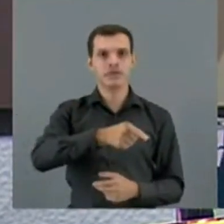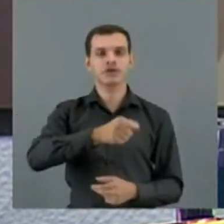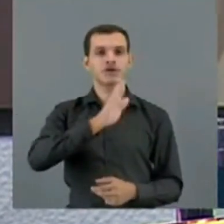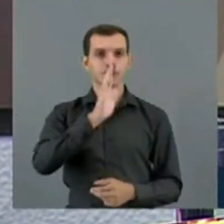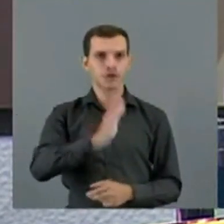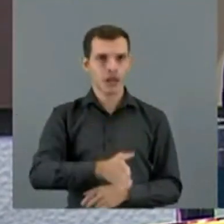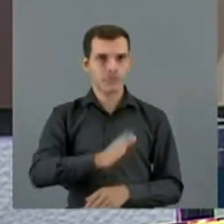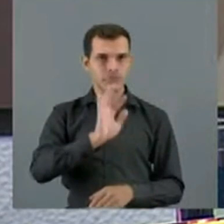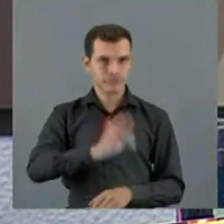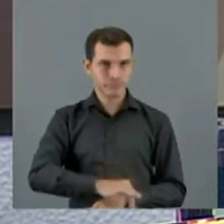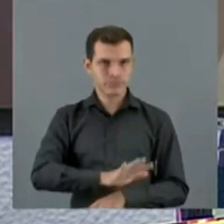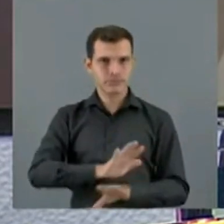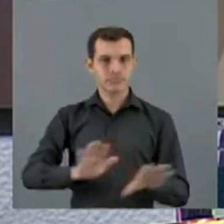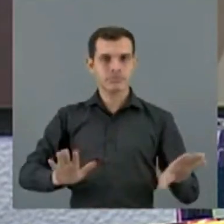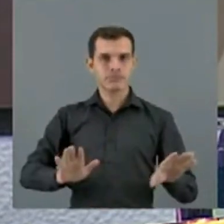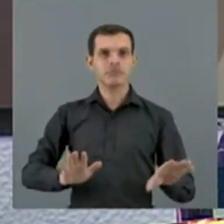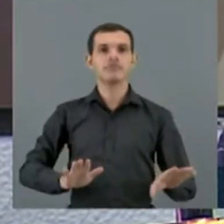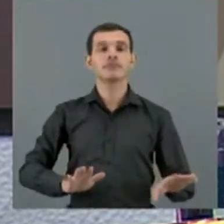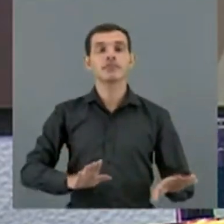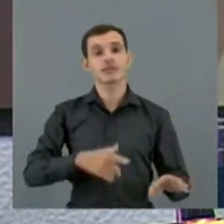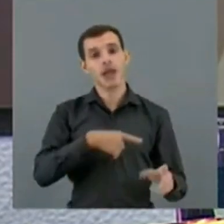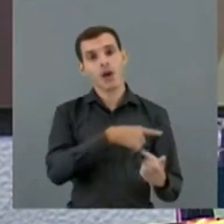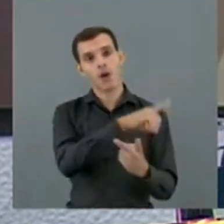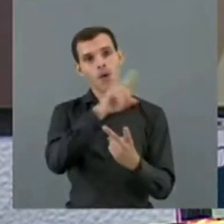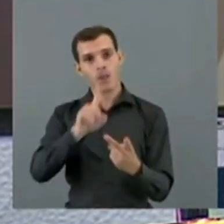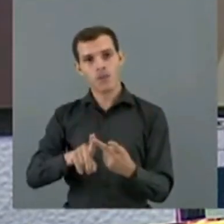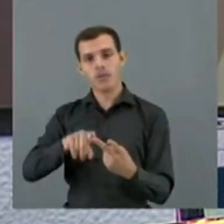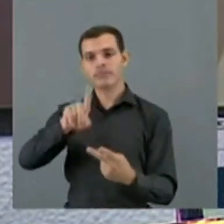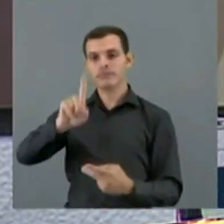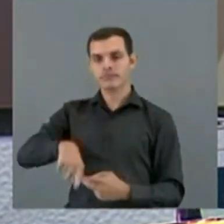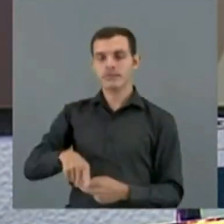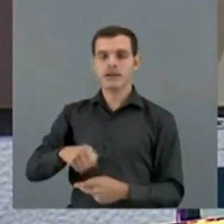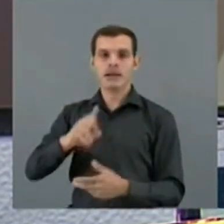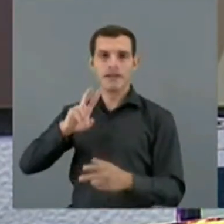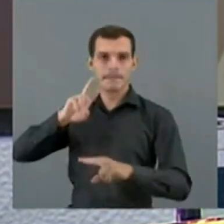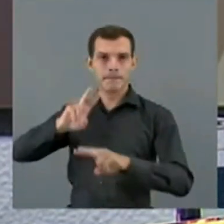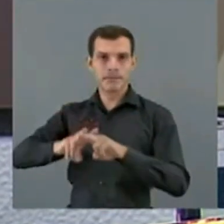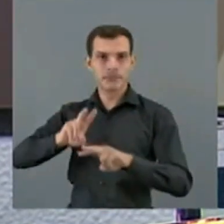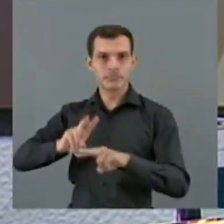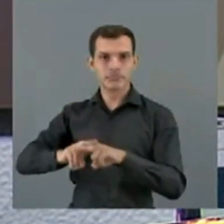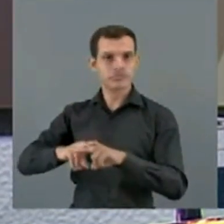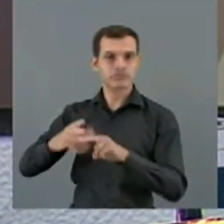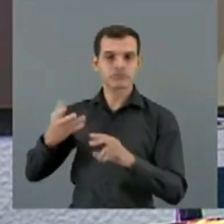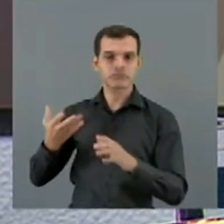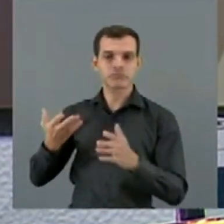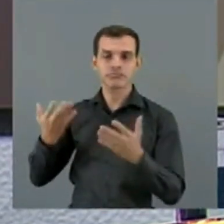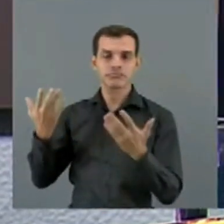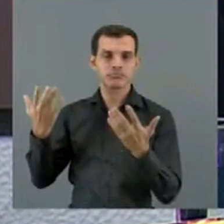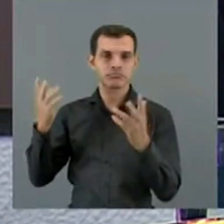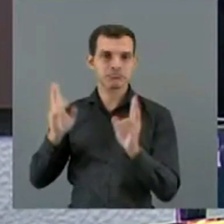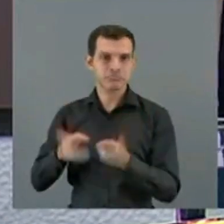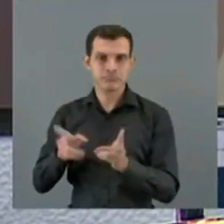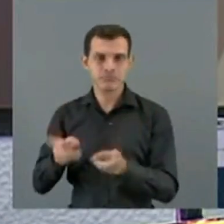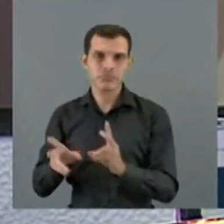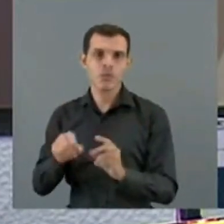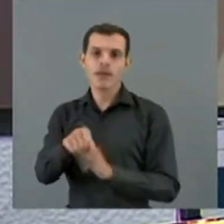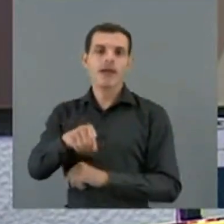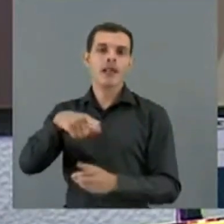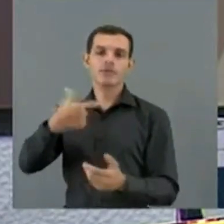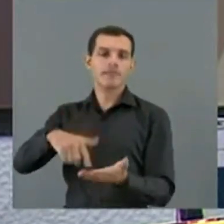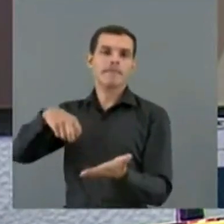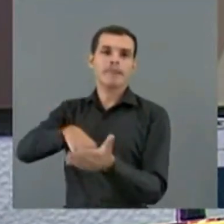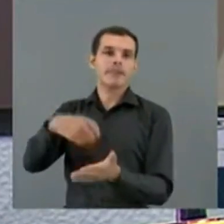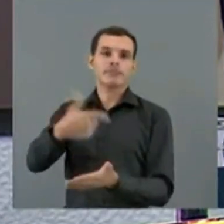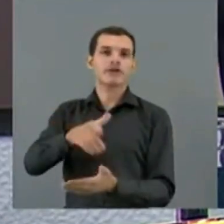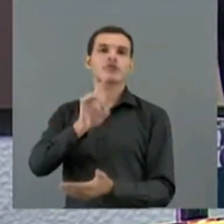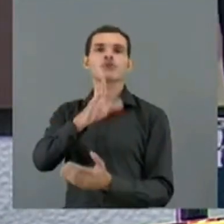chamada prisão definitiva. E a prisão corriqueira é a chamada prisão sem pena, que chamamos também prisão processual,